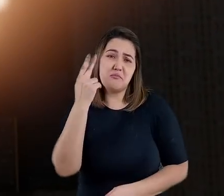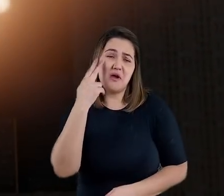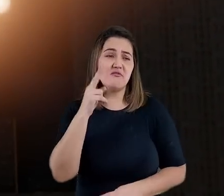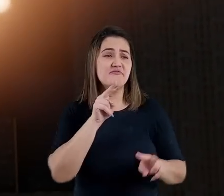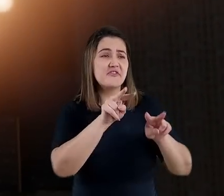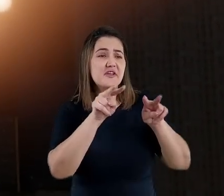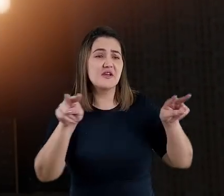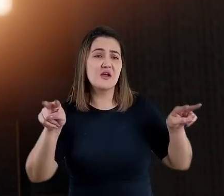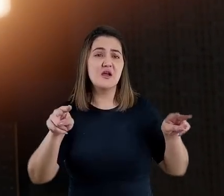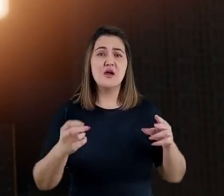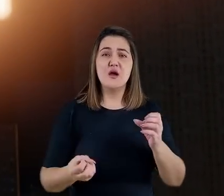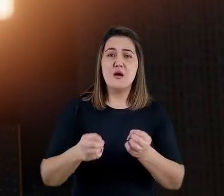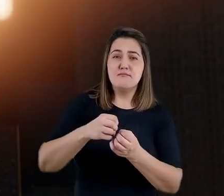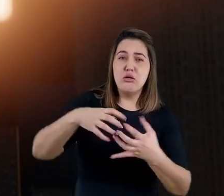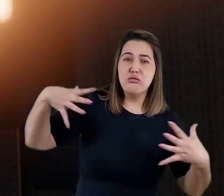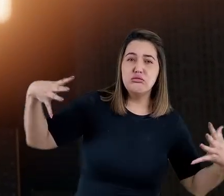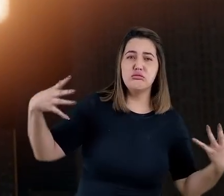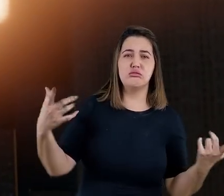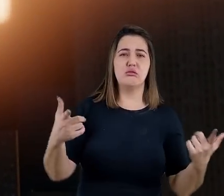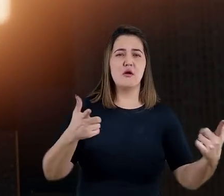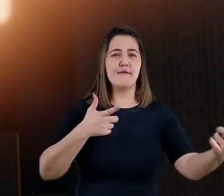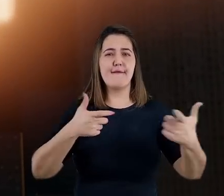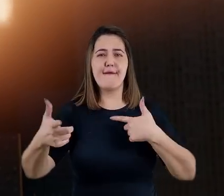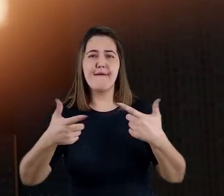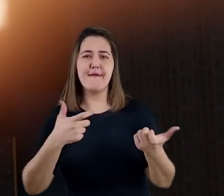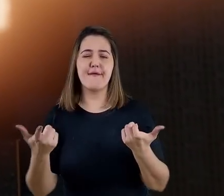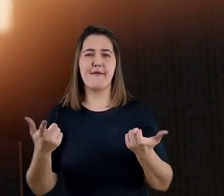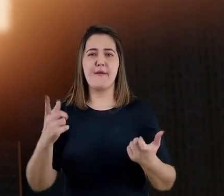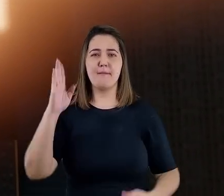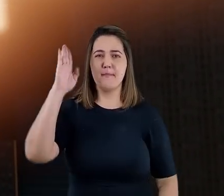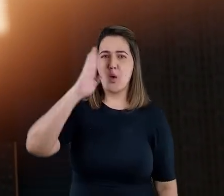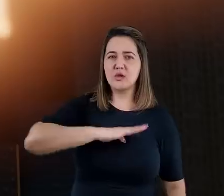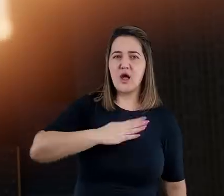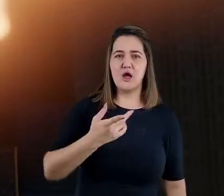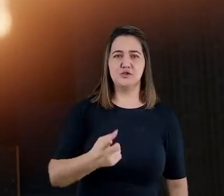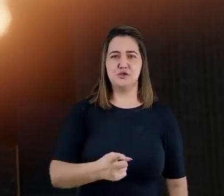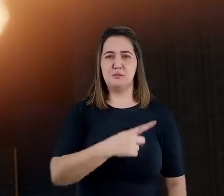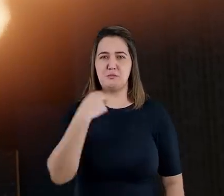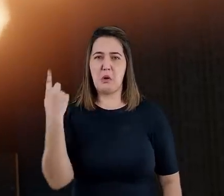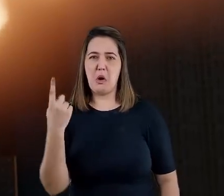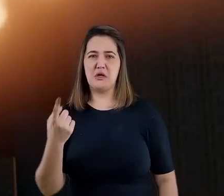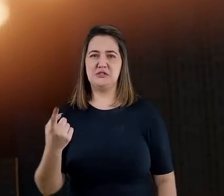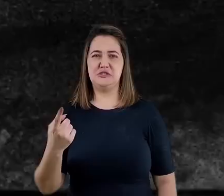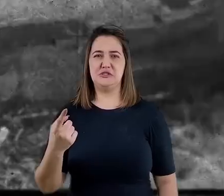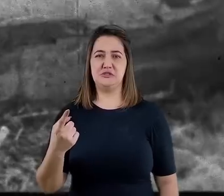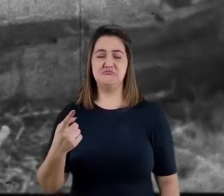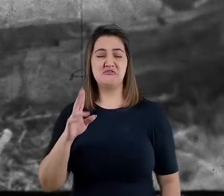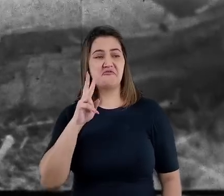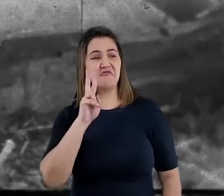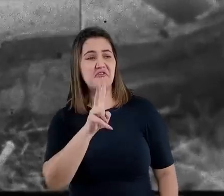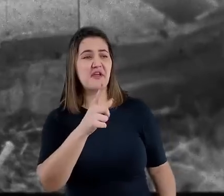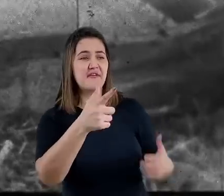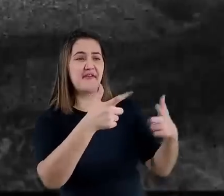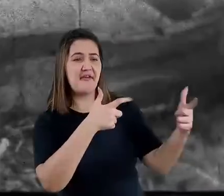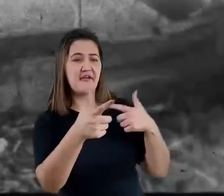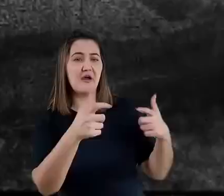pode ver nas coisas apenas um conflito militar, uma ação humana e nada mais. Talvez ele vê na atrocidade